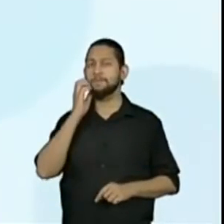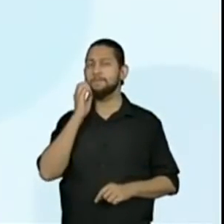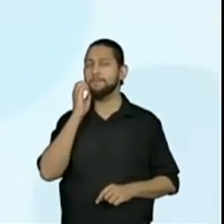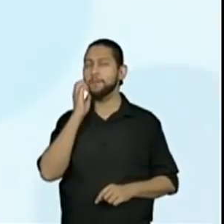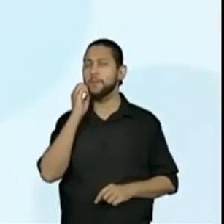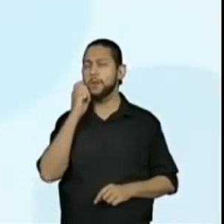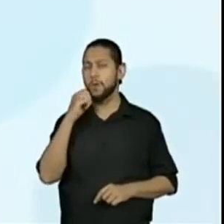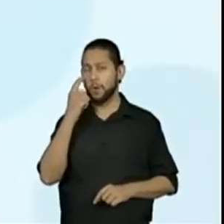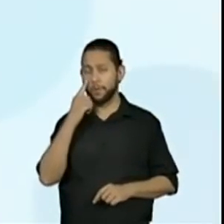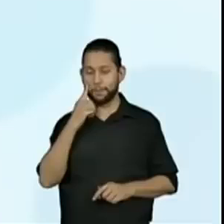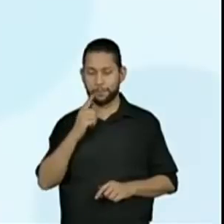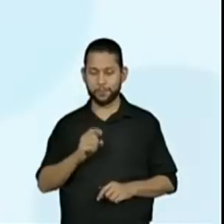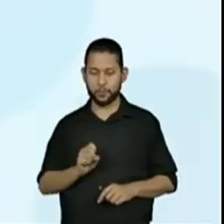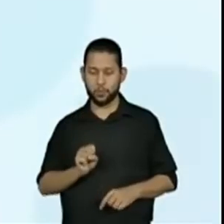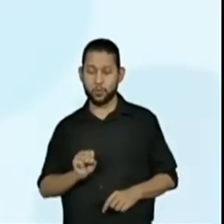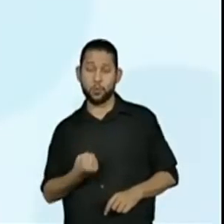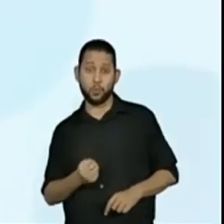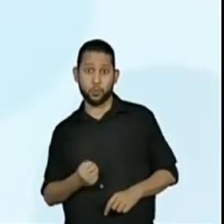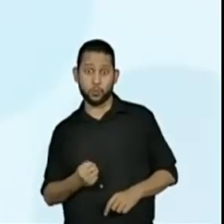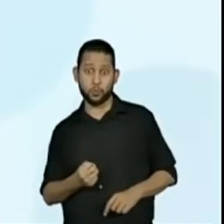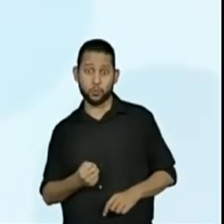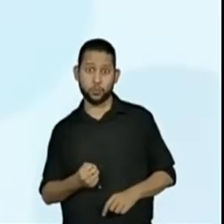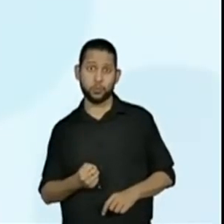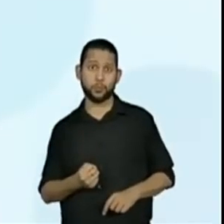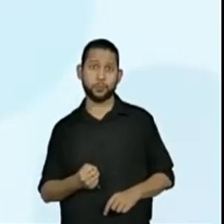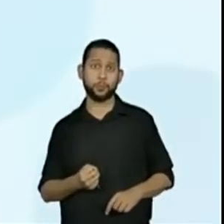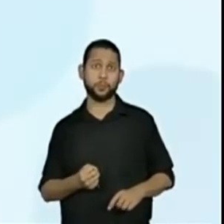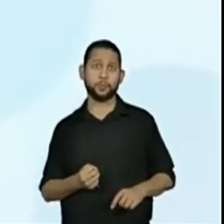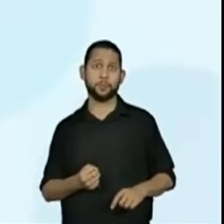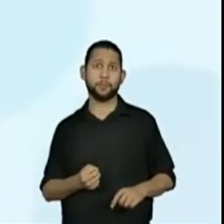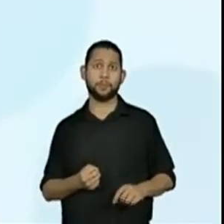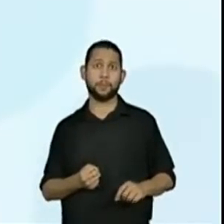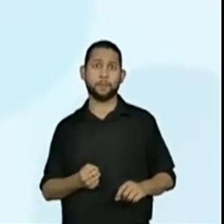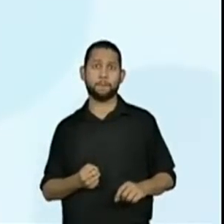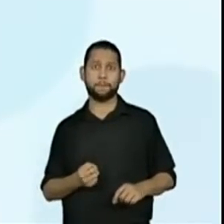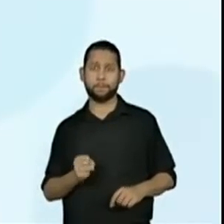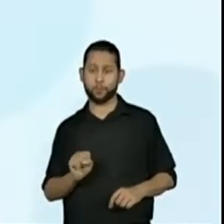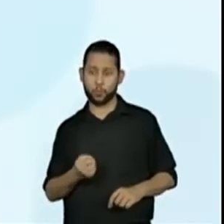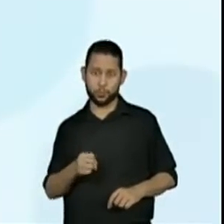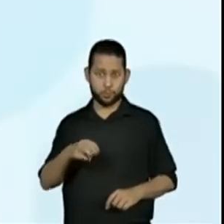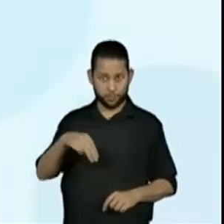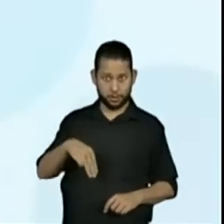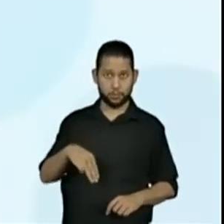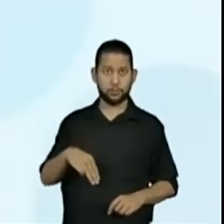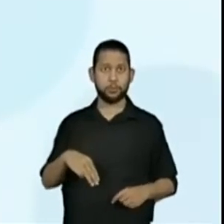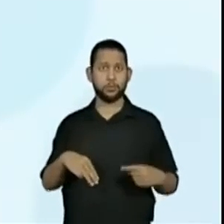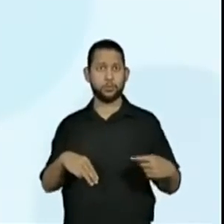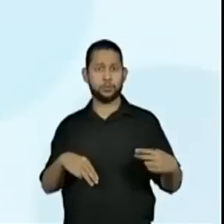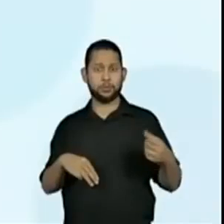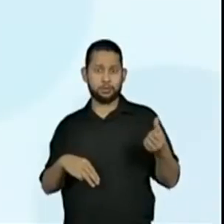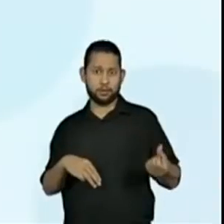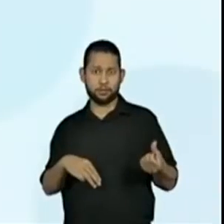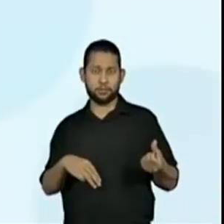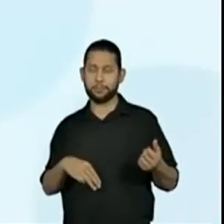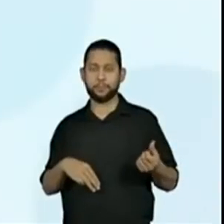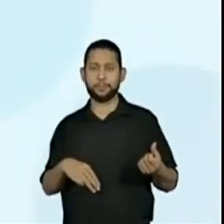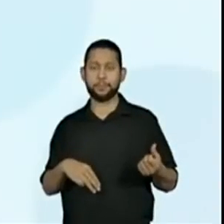o Aqui nós temos 6 8 m 6